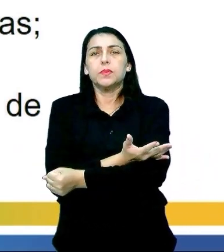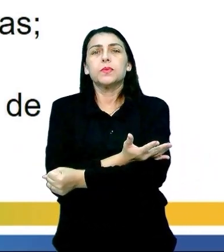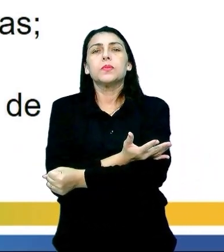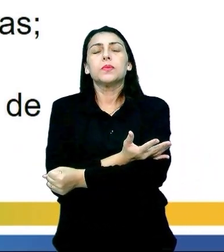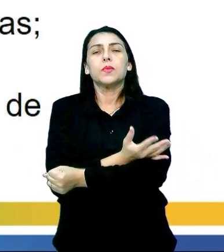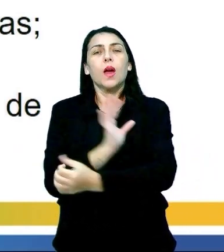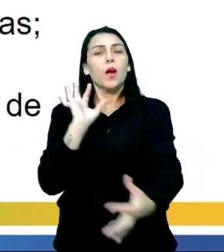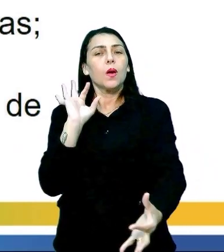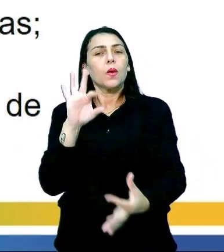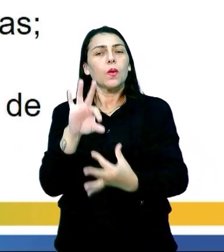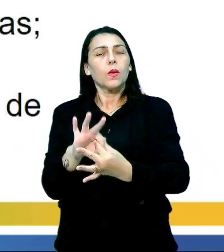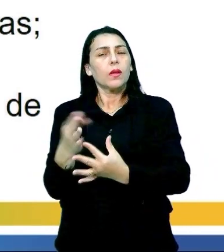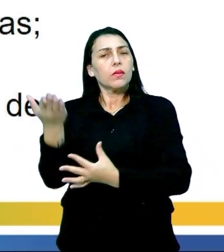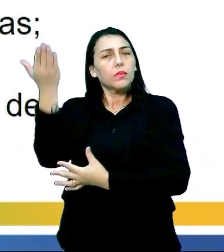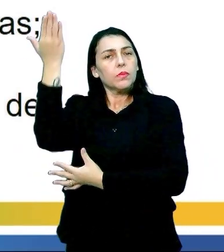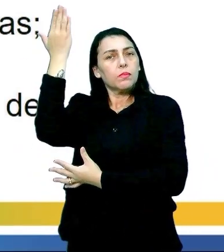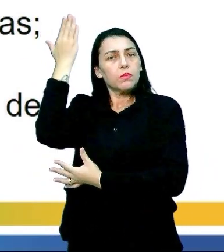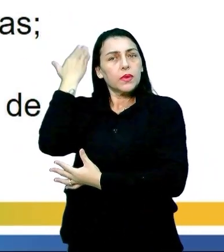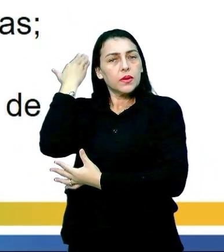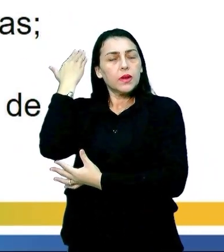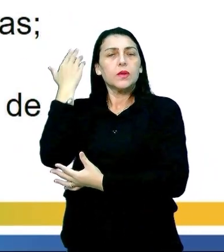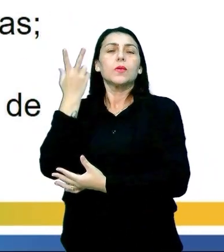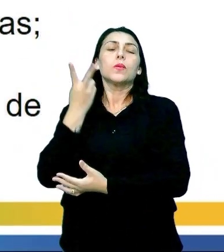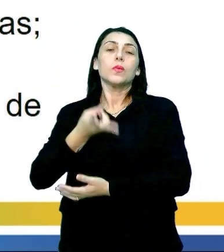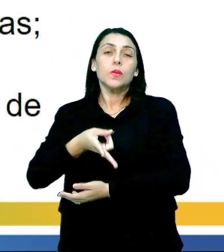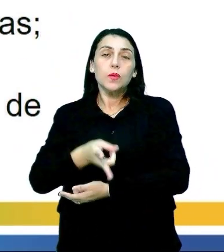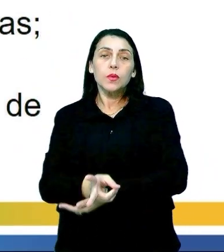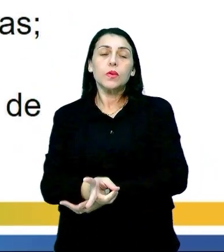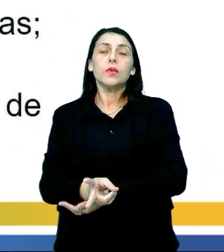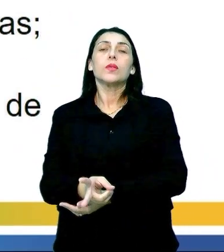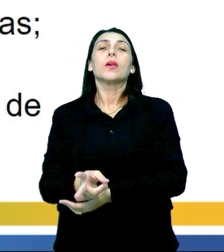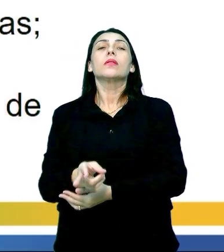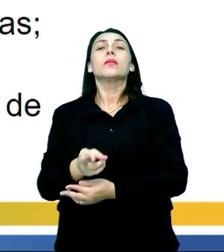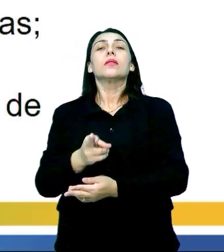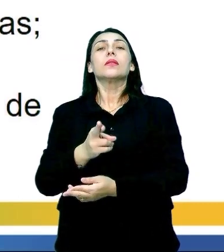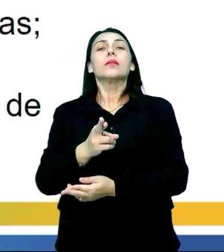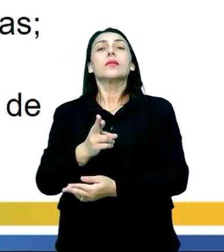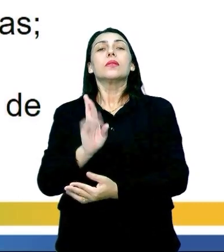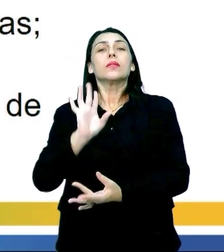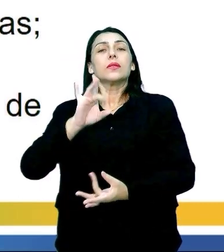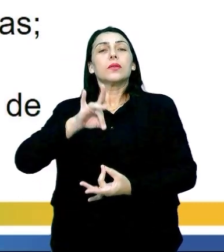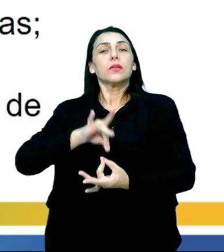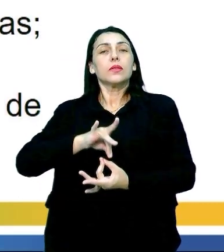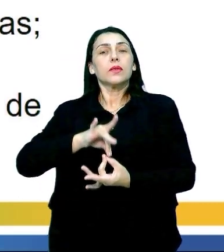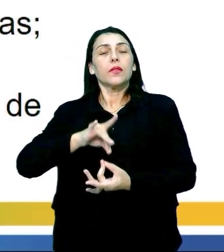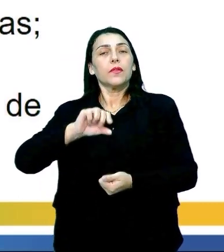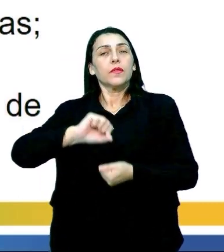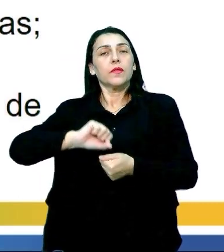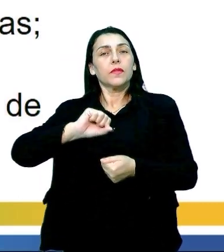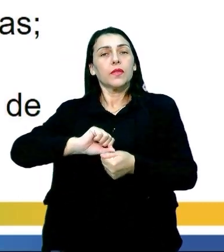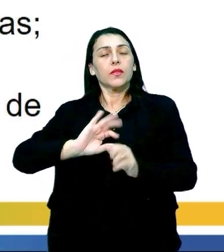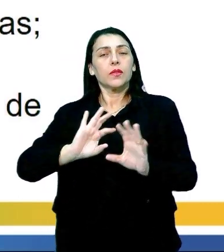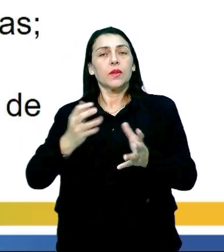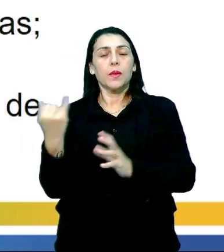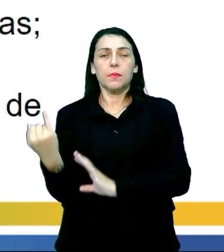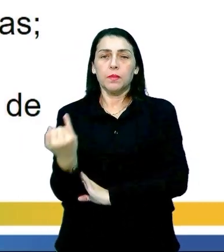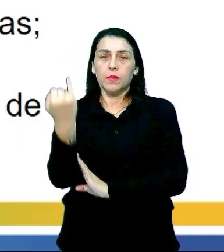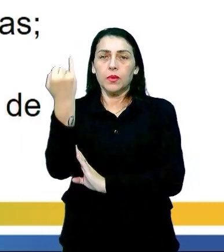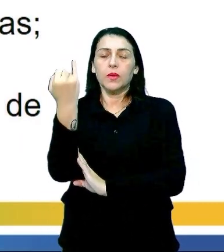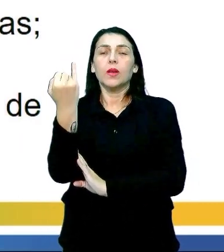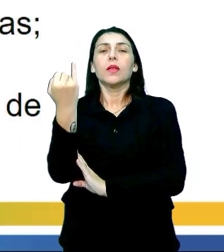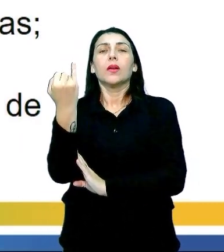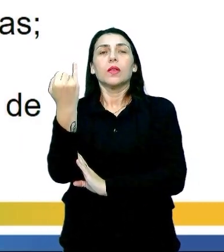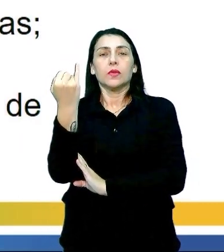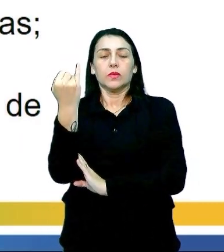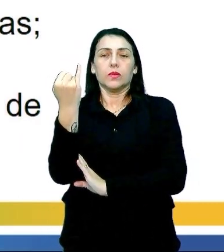forma de conexão com seus antepassados. Então, continua no aspecto espiritual. É comum ser realizado em ocasiões importantes, como cerimônias